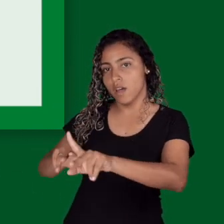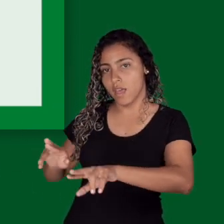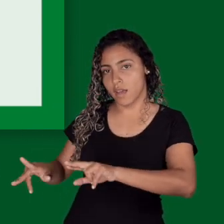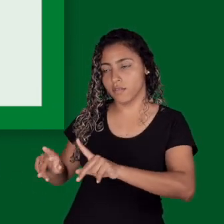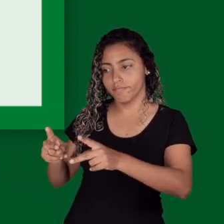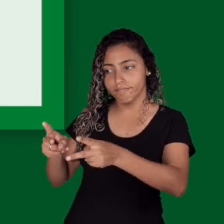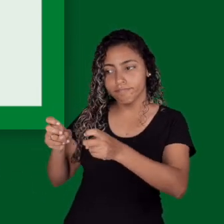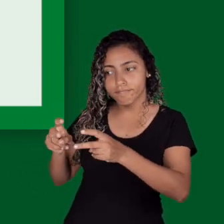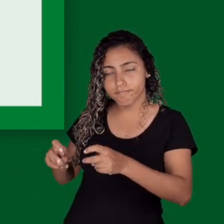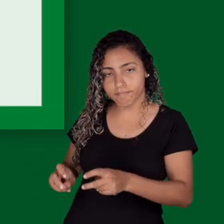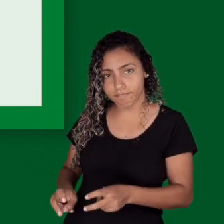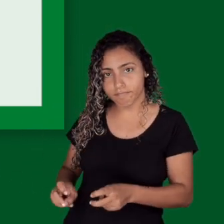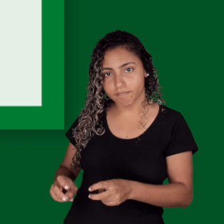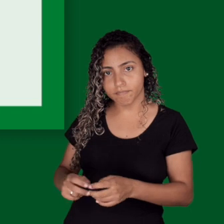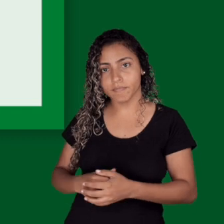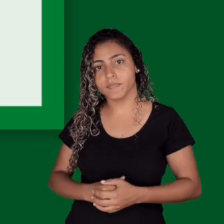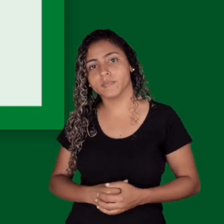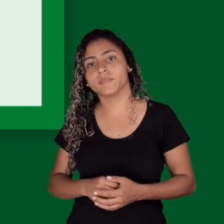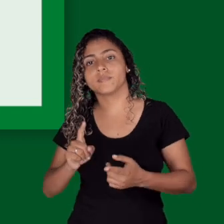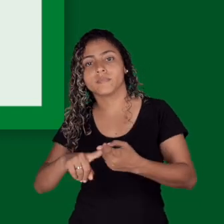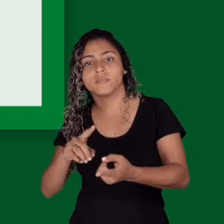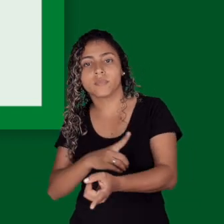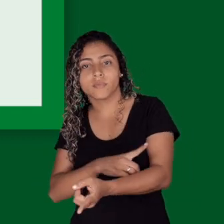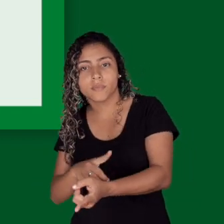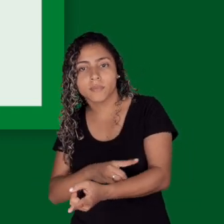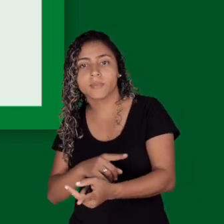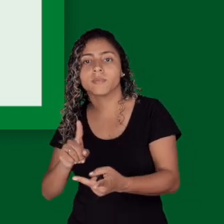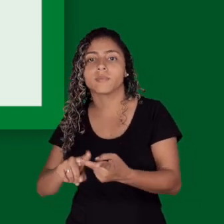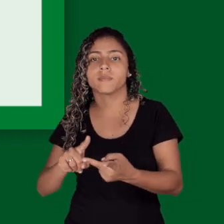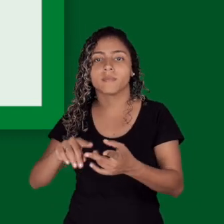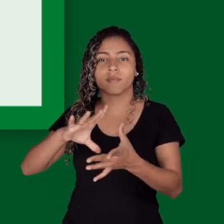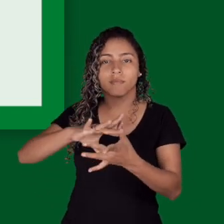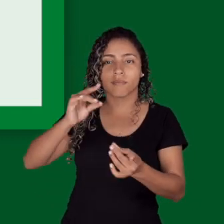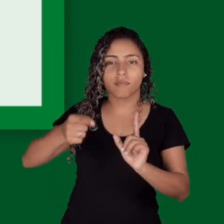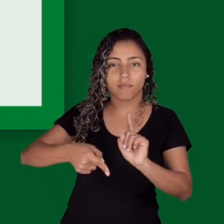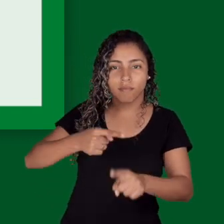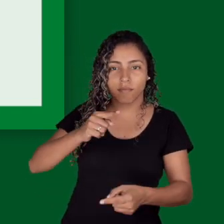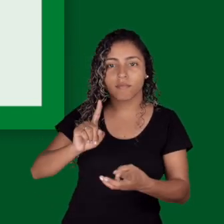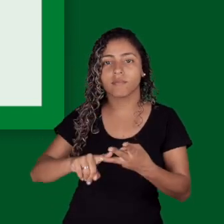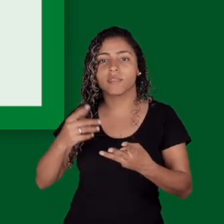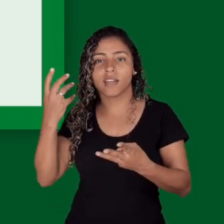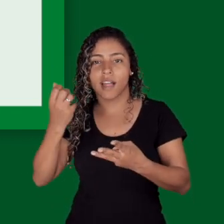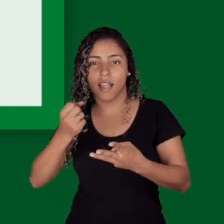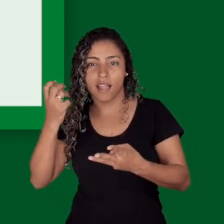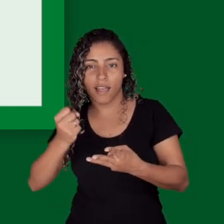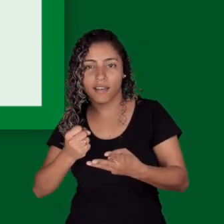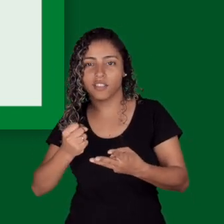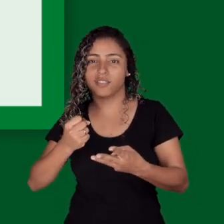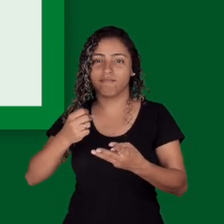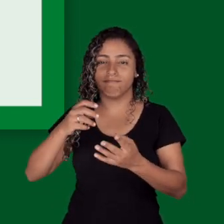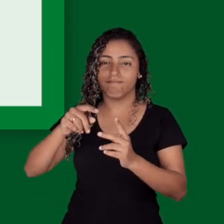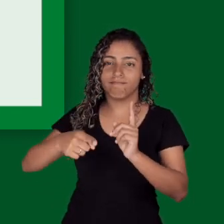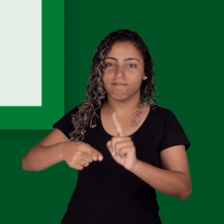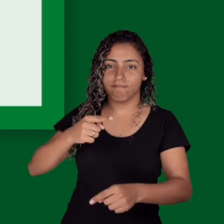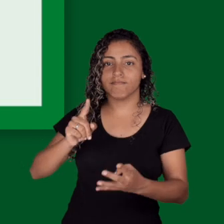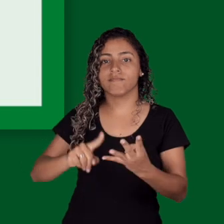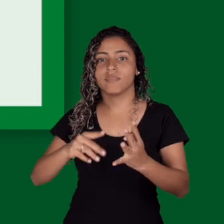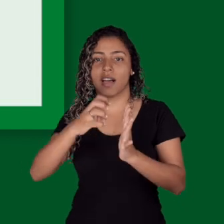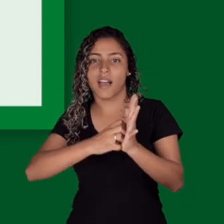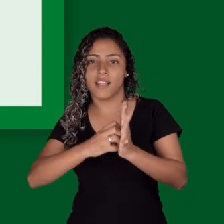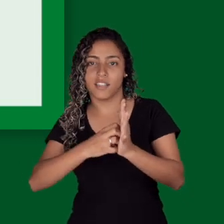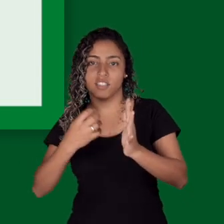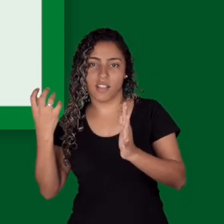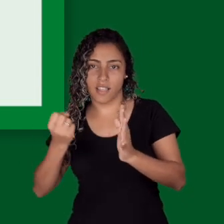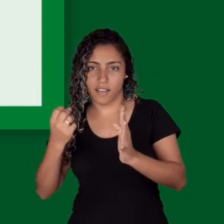conseguiu identificar aqui no DF, que é a diabetes, a intolerância ao glúten, a intolerância à lactose, a alergia à proteína do leite de